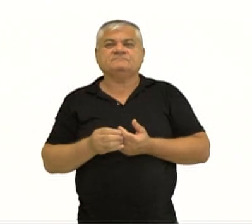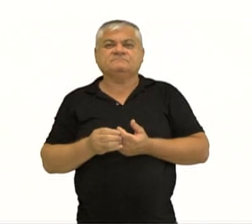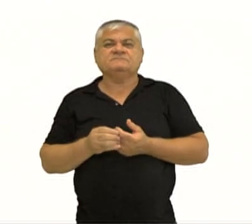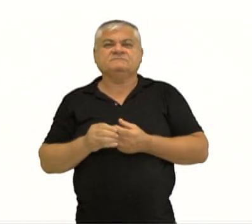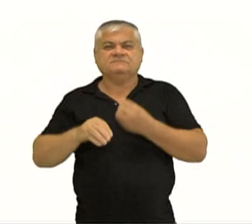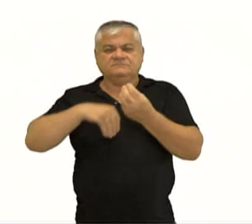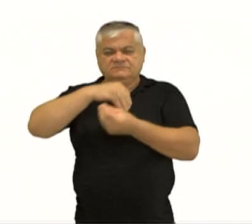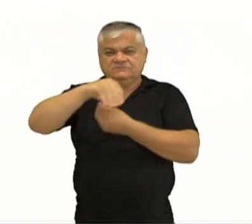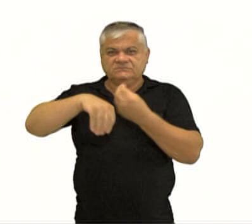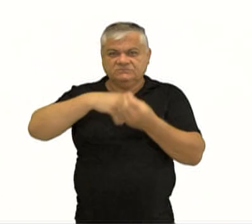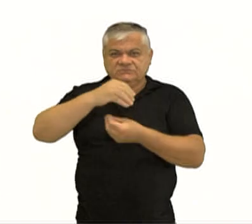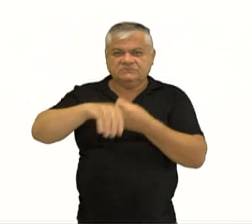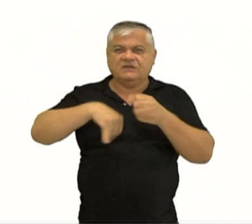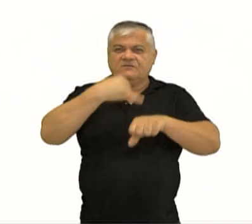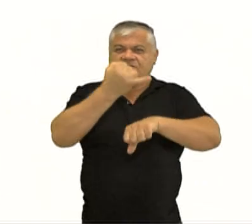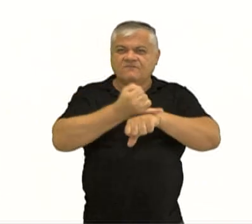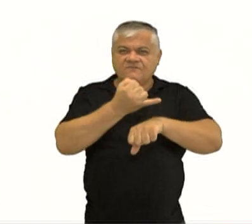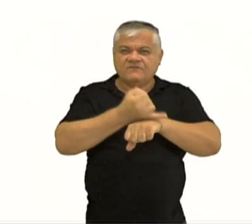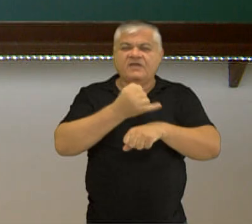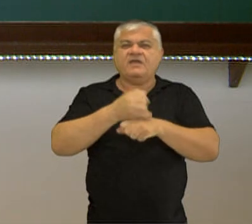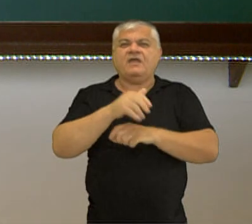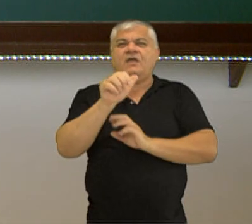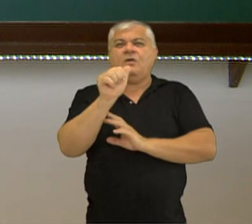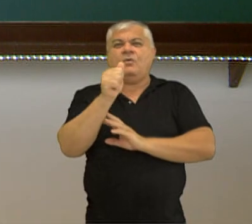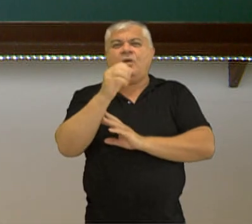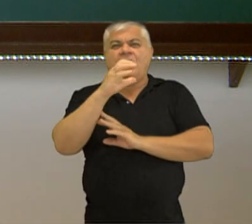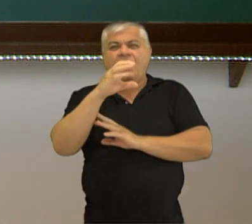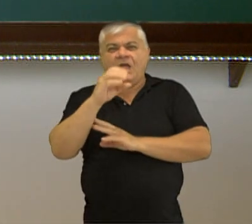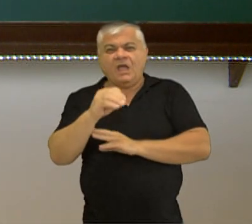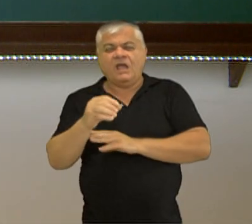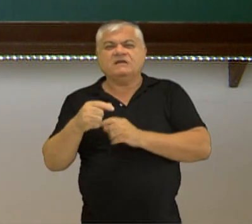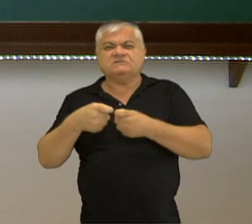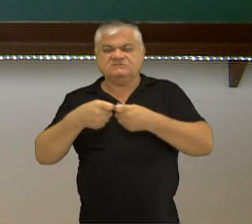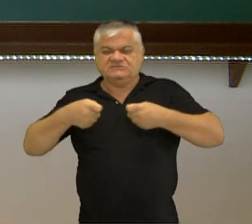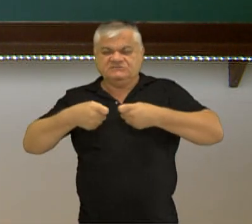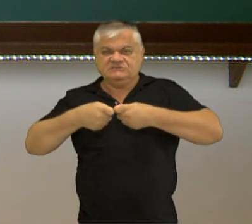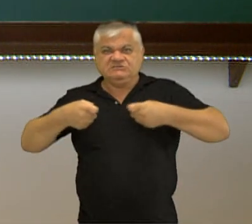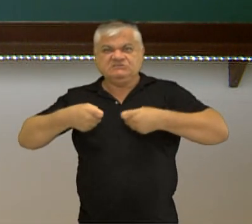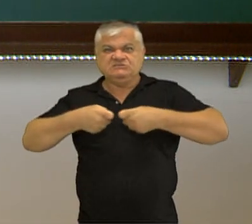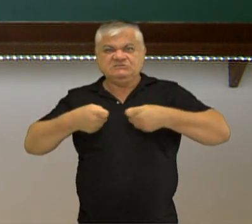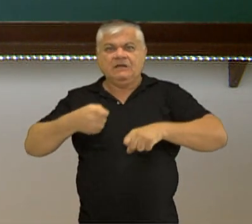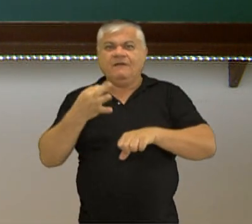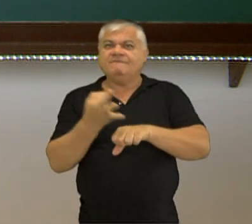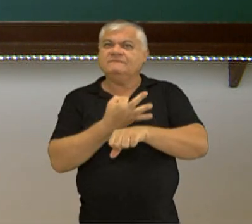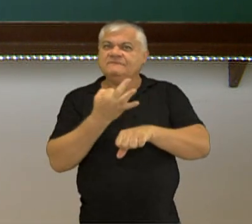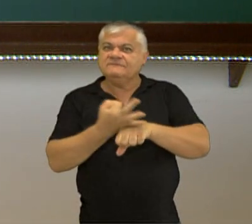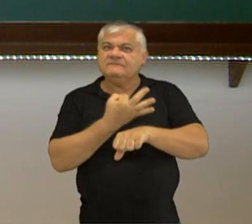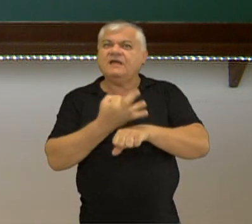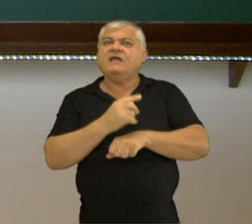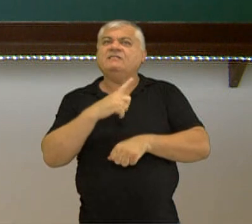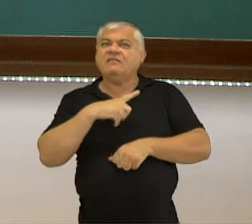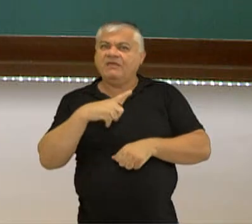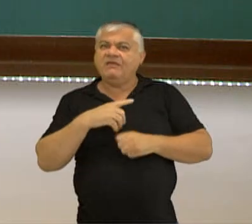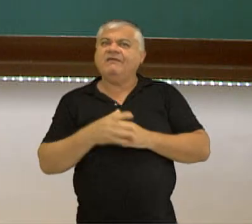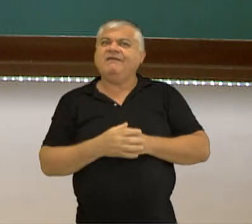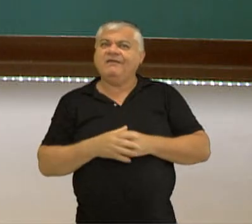junto com o ferro, junto com o aço, dando origem a ligas resistentes na confecção, por exemplo, de automóveis, na